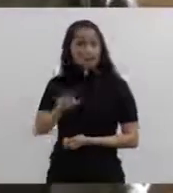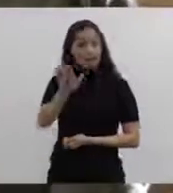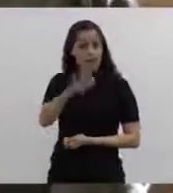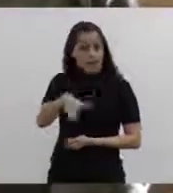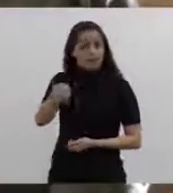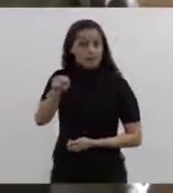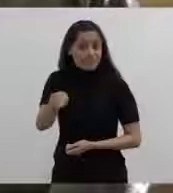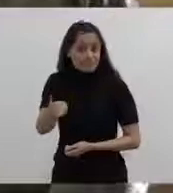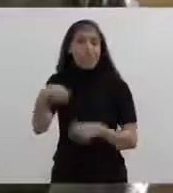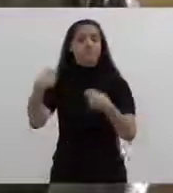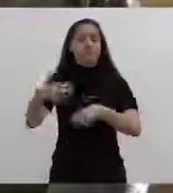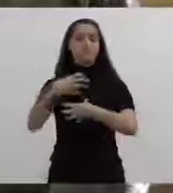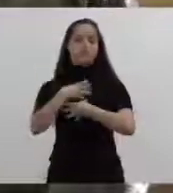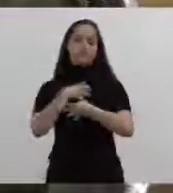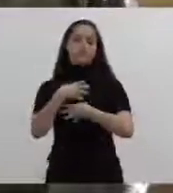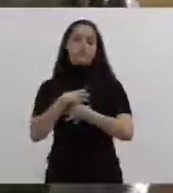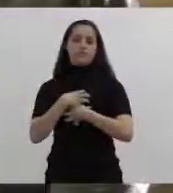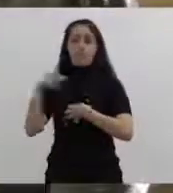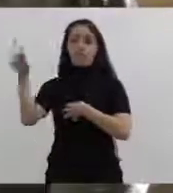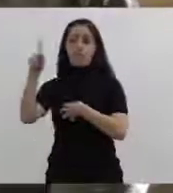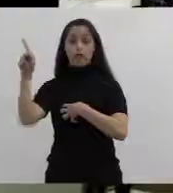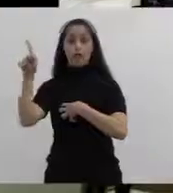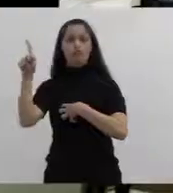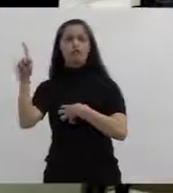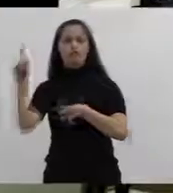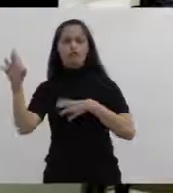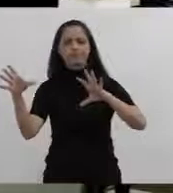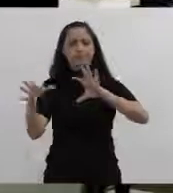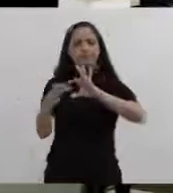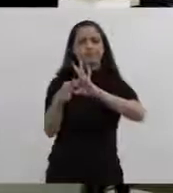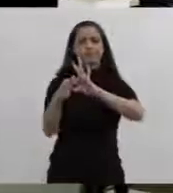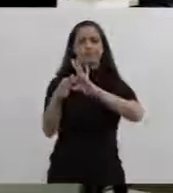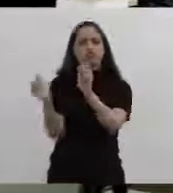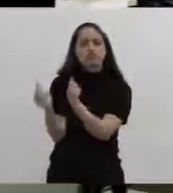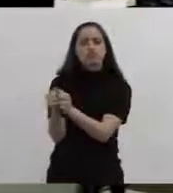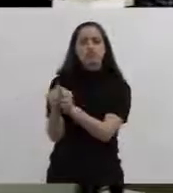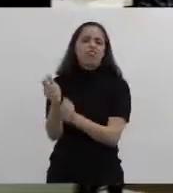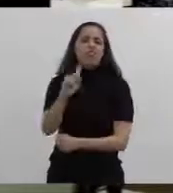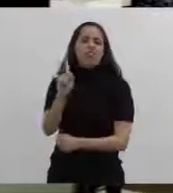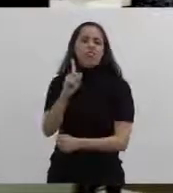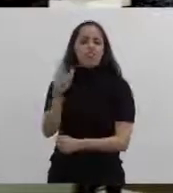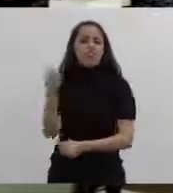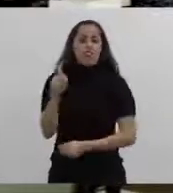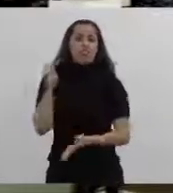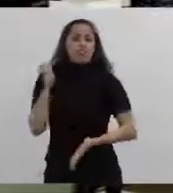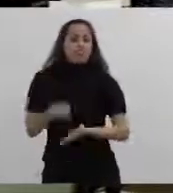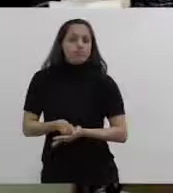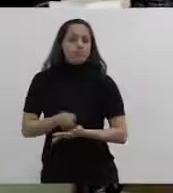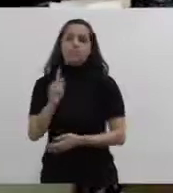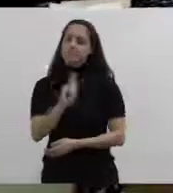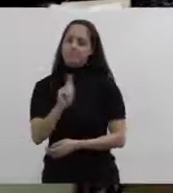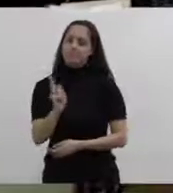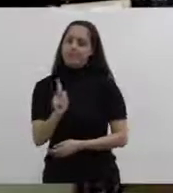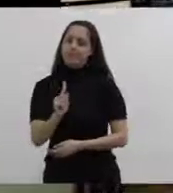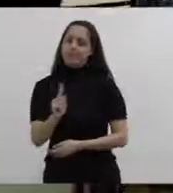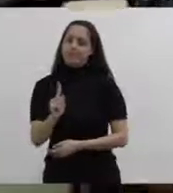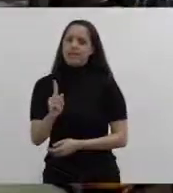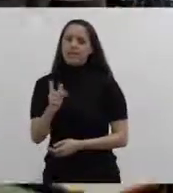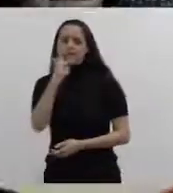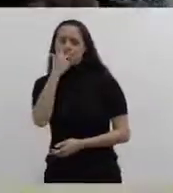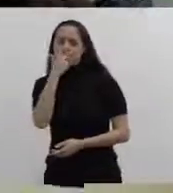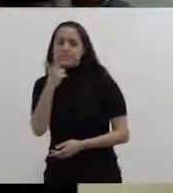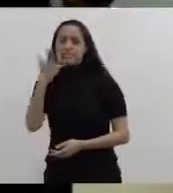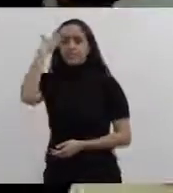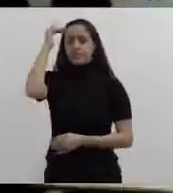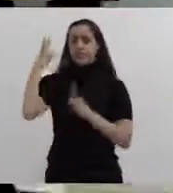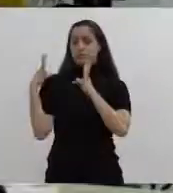verdade, eu não falei no que deve ser feito com os estudantes. José. Que eles sintam que o professor está presente, que está do seu lado, não